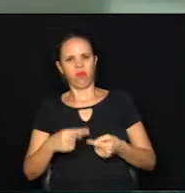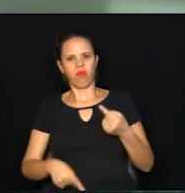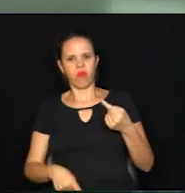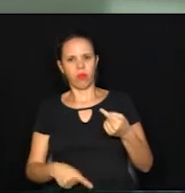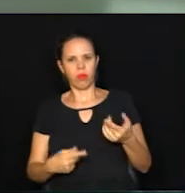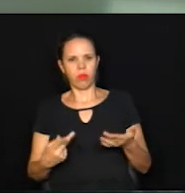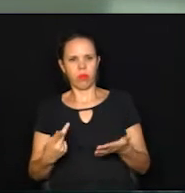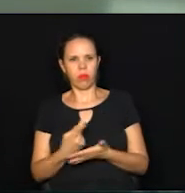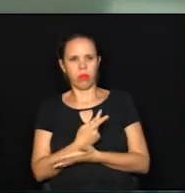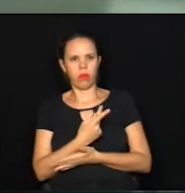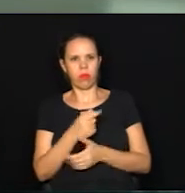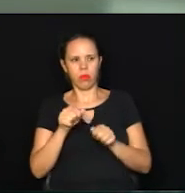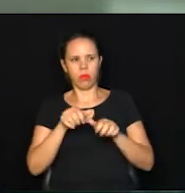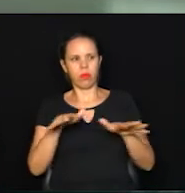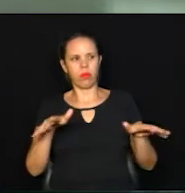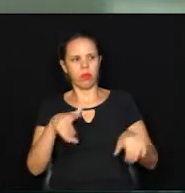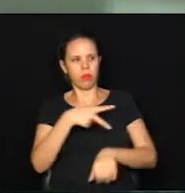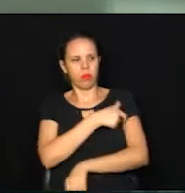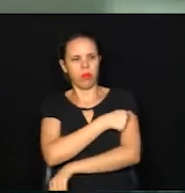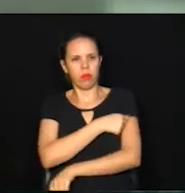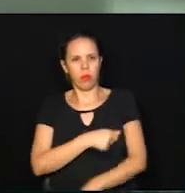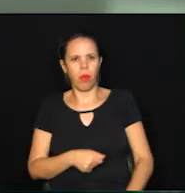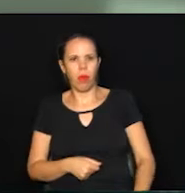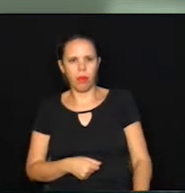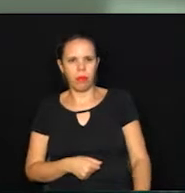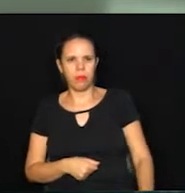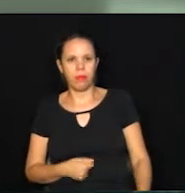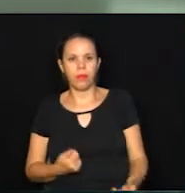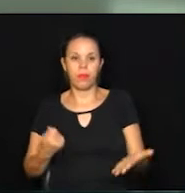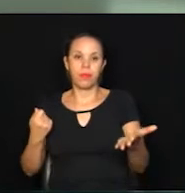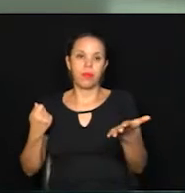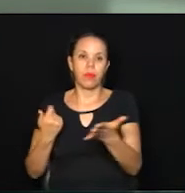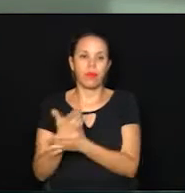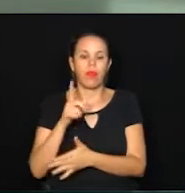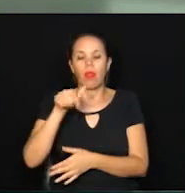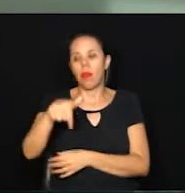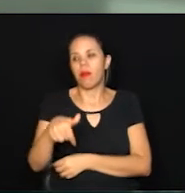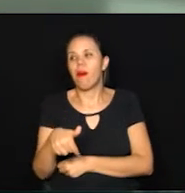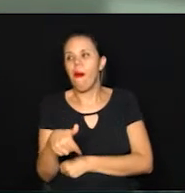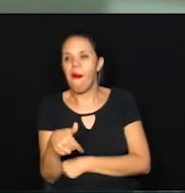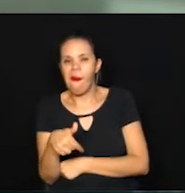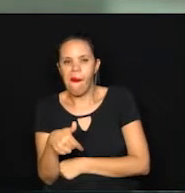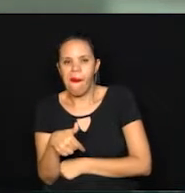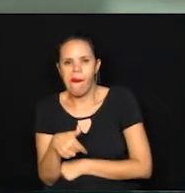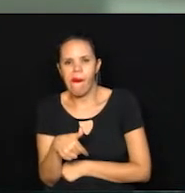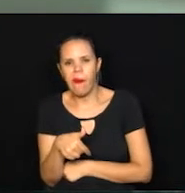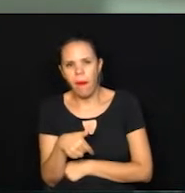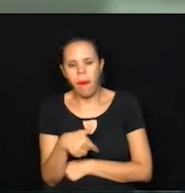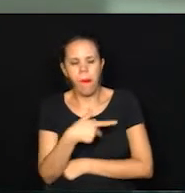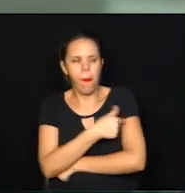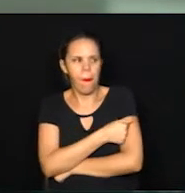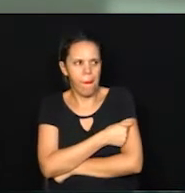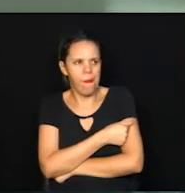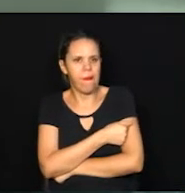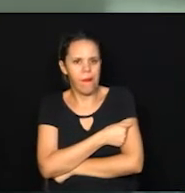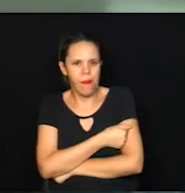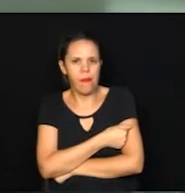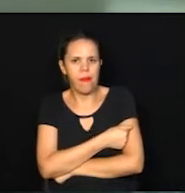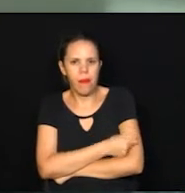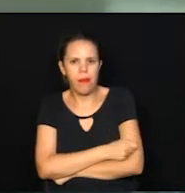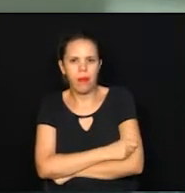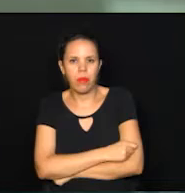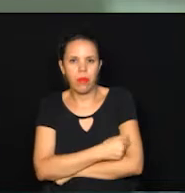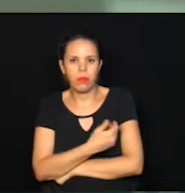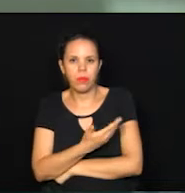inadequada na distribuição, aliás, desde a compra e depois a aplicação de